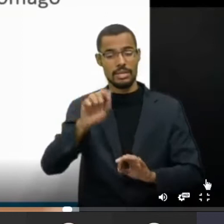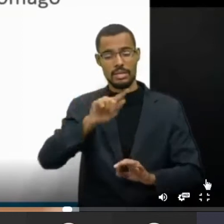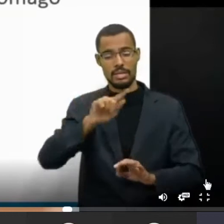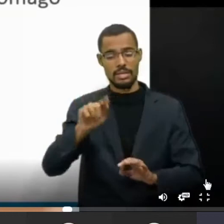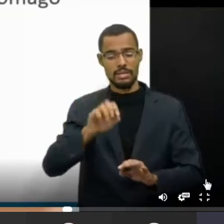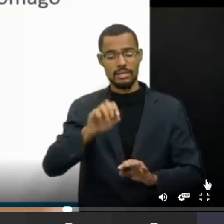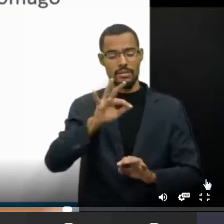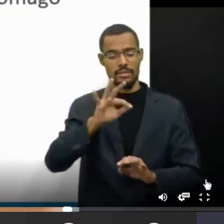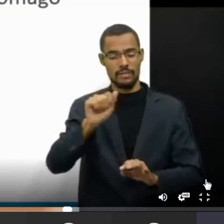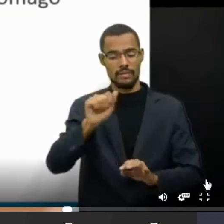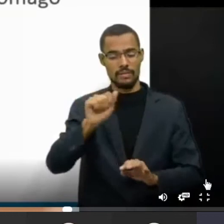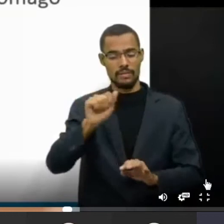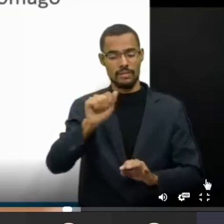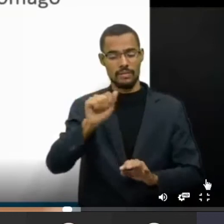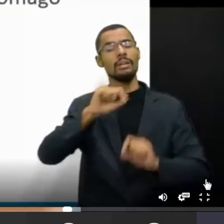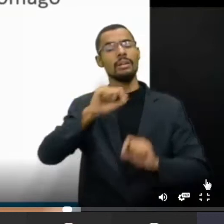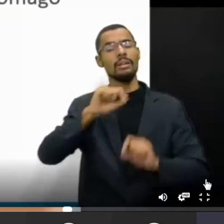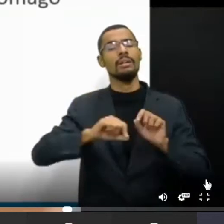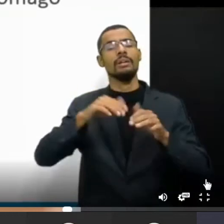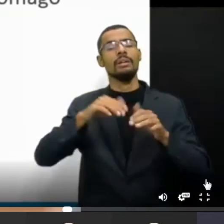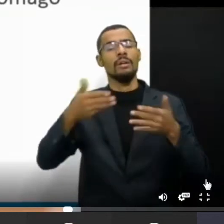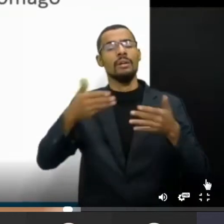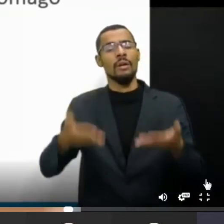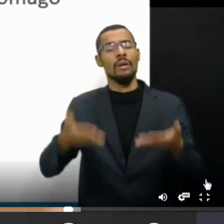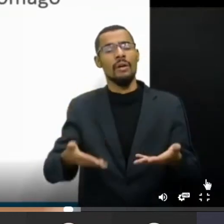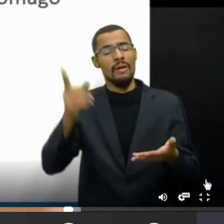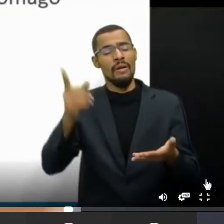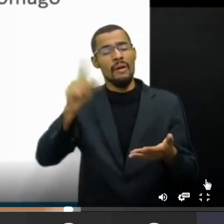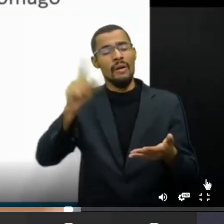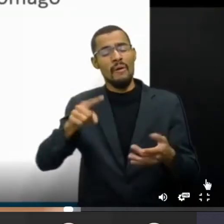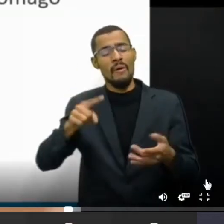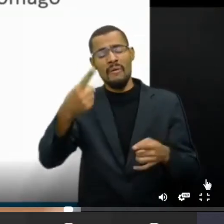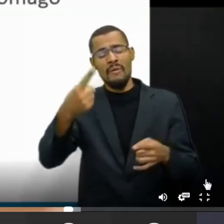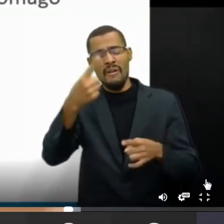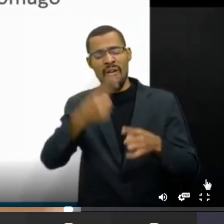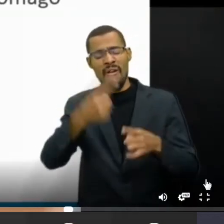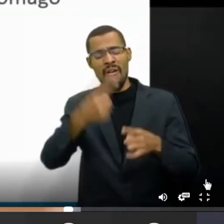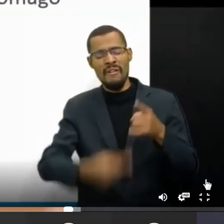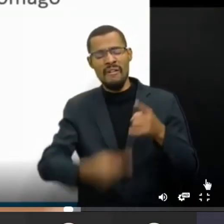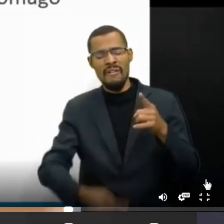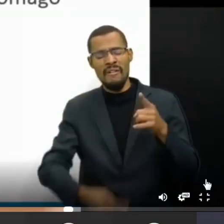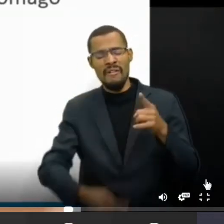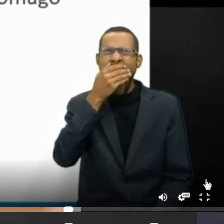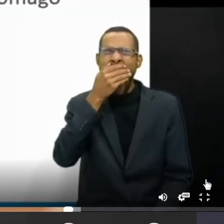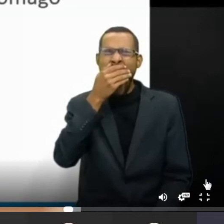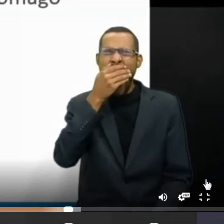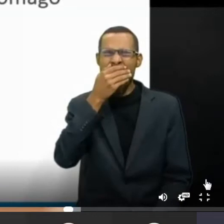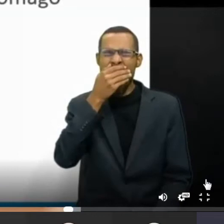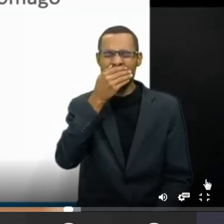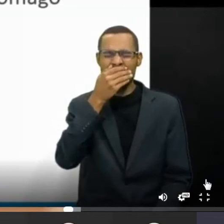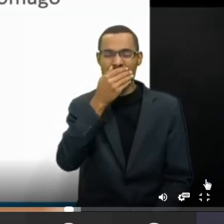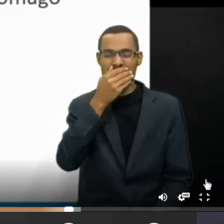esôfago, eu tenho um terço que é formado por músculo esquelético.